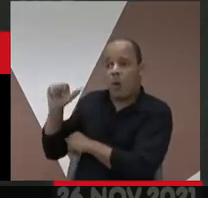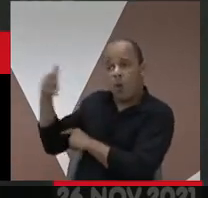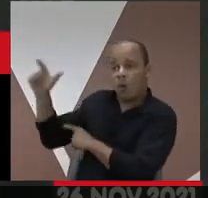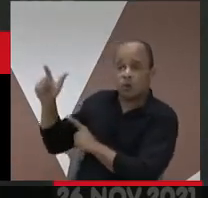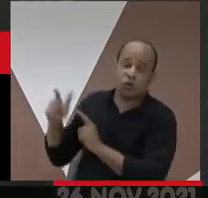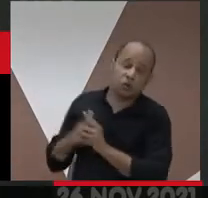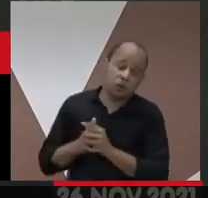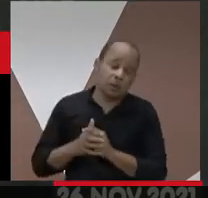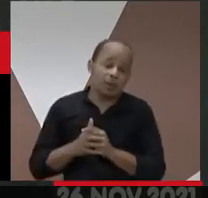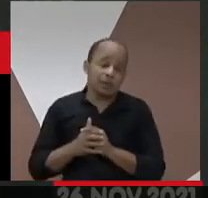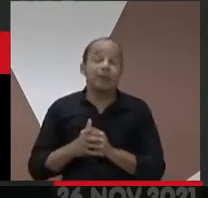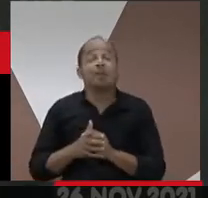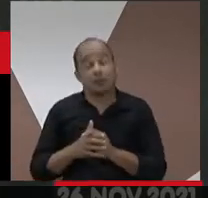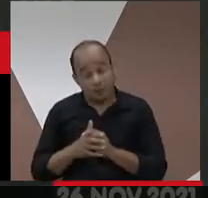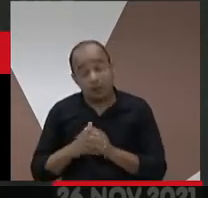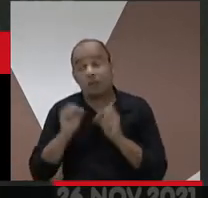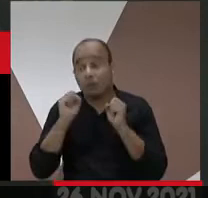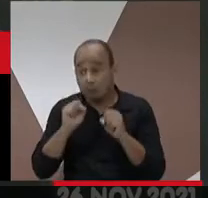o que inevitavelmente